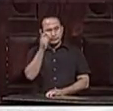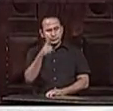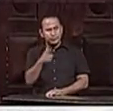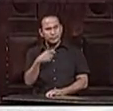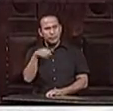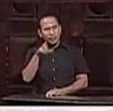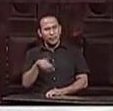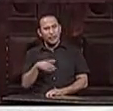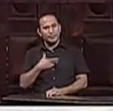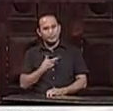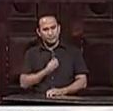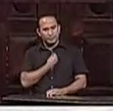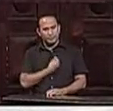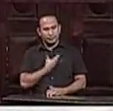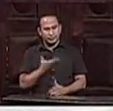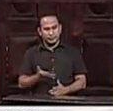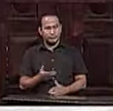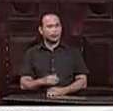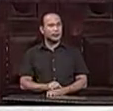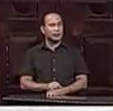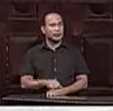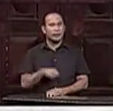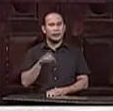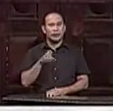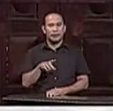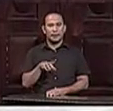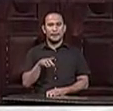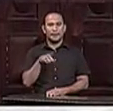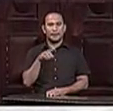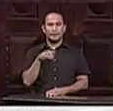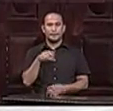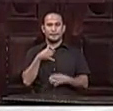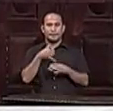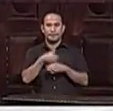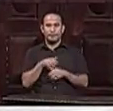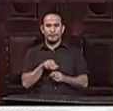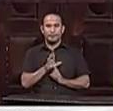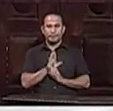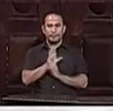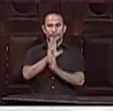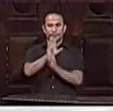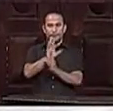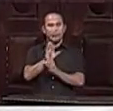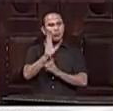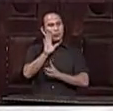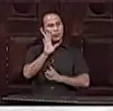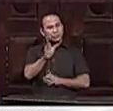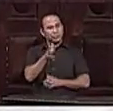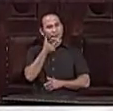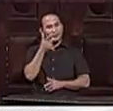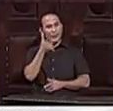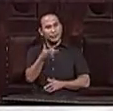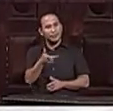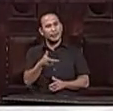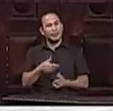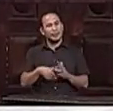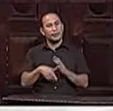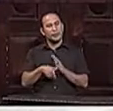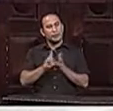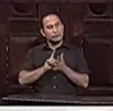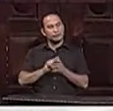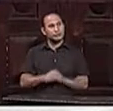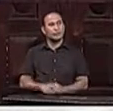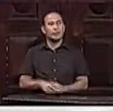é meu objetivo aqui. A Petrobras representa, como eu já falei aqui outras vezes,